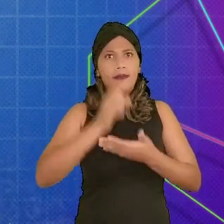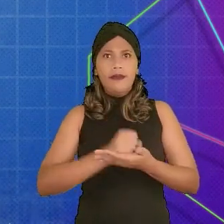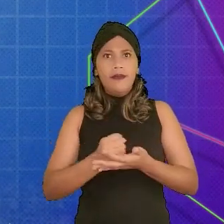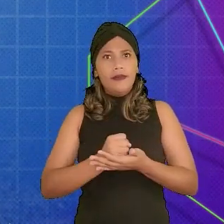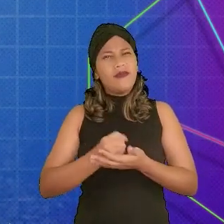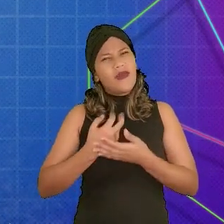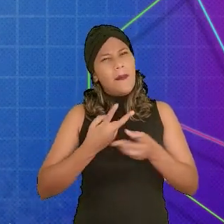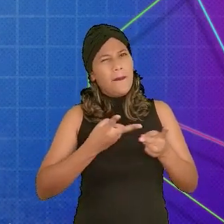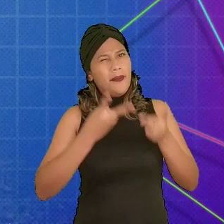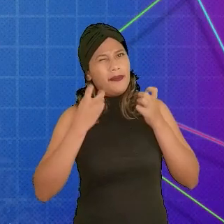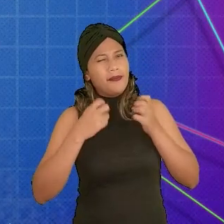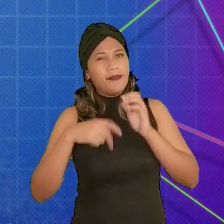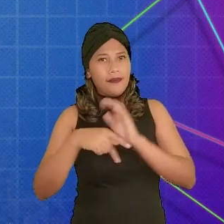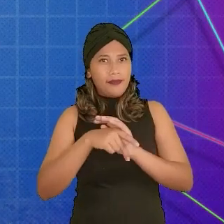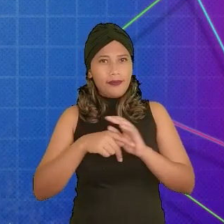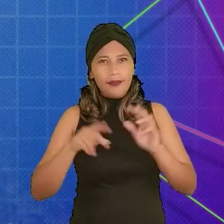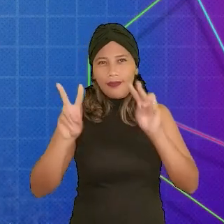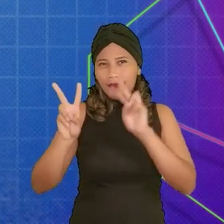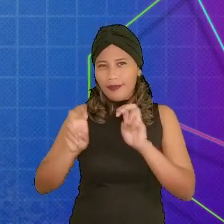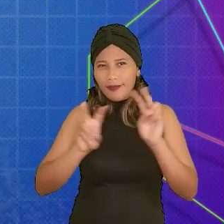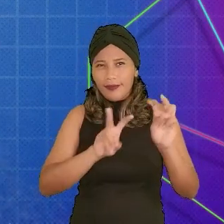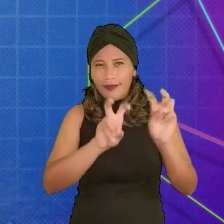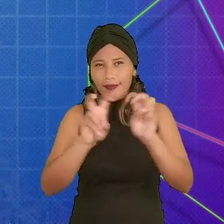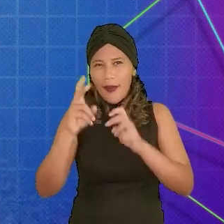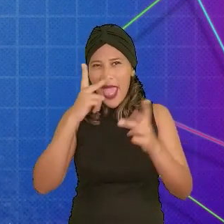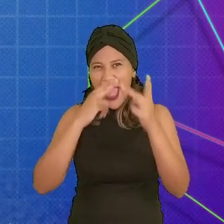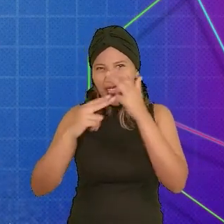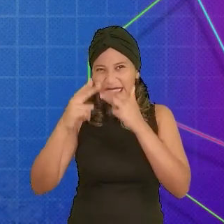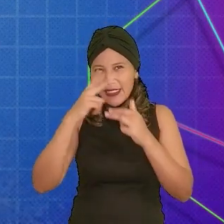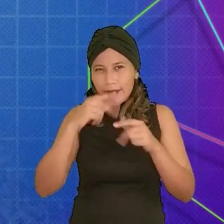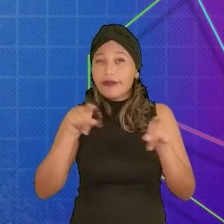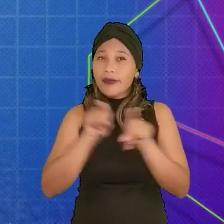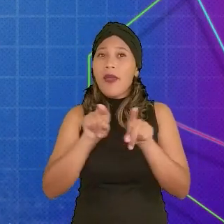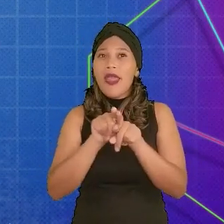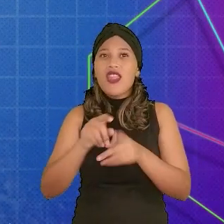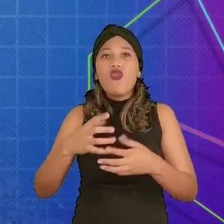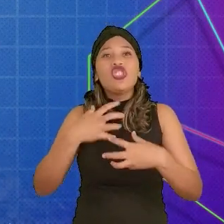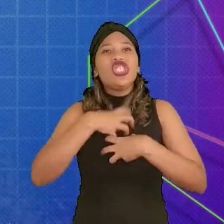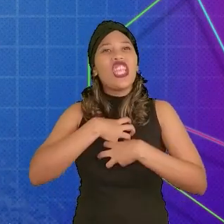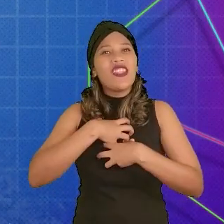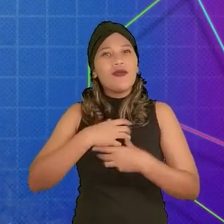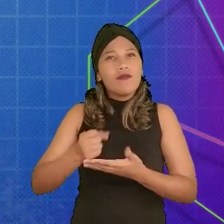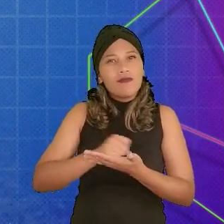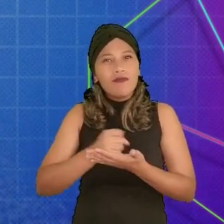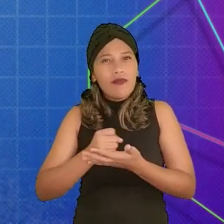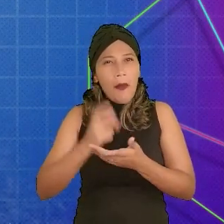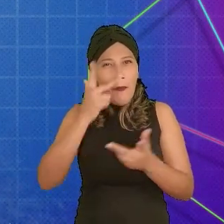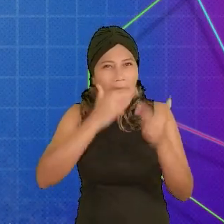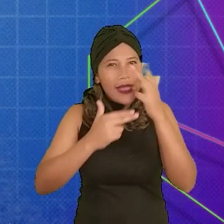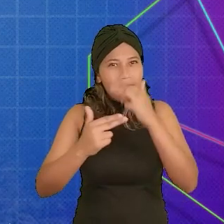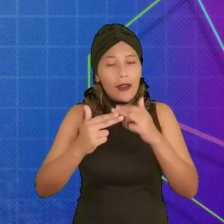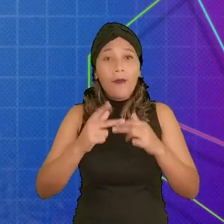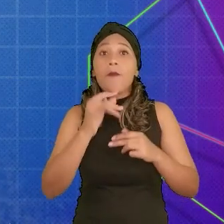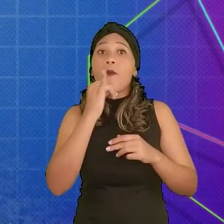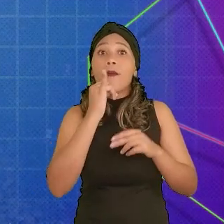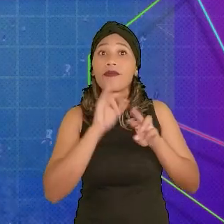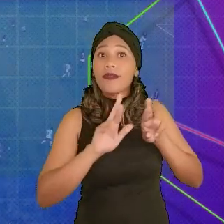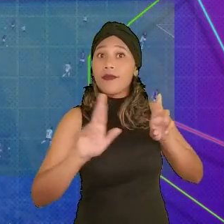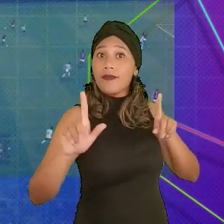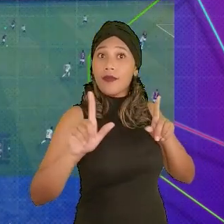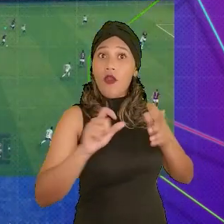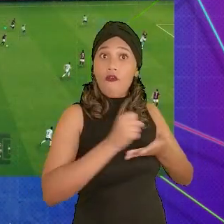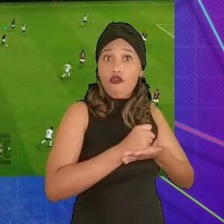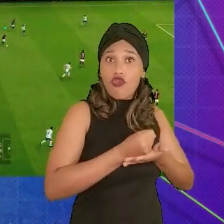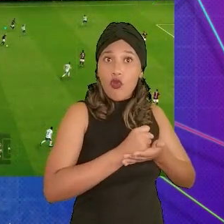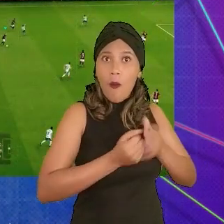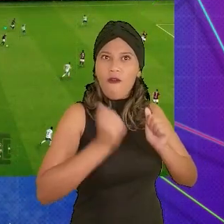ter percebido que jogos com temáticas parecidas também têm formas de jogar parecidas. Ao jogar jogos distintos de futebol, por